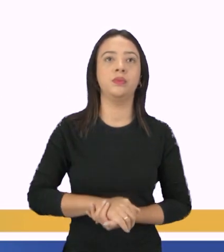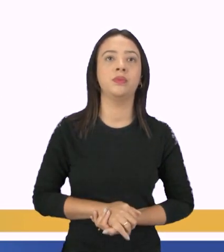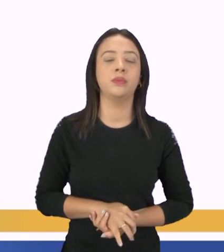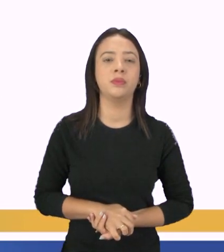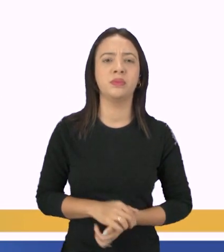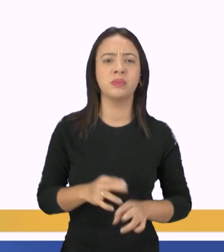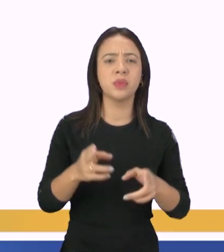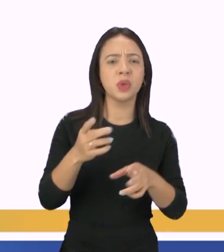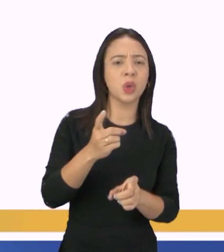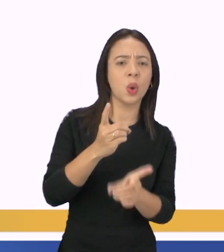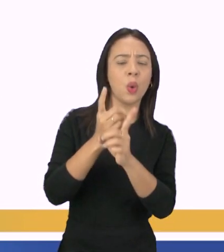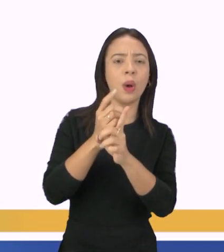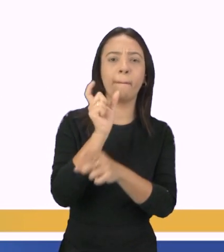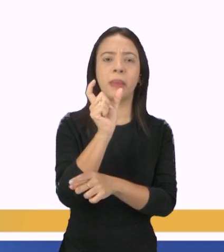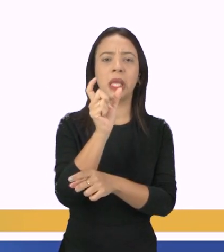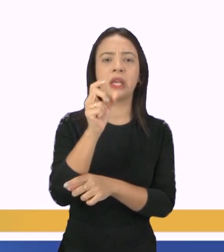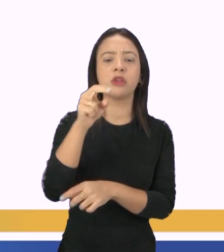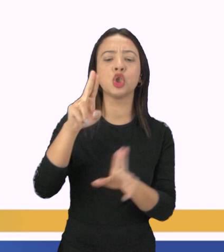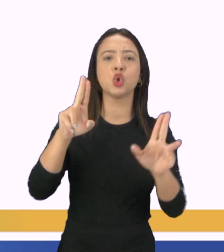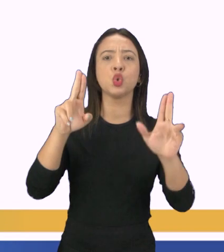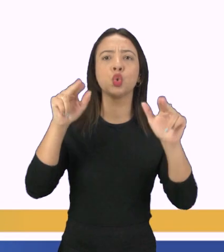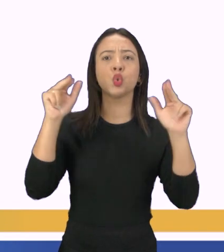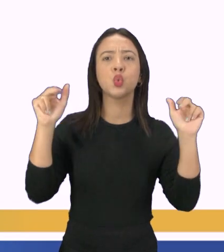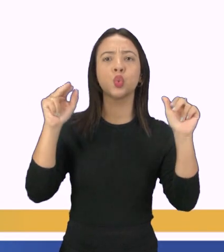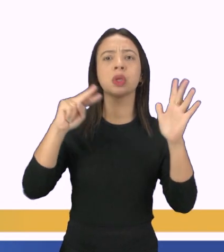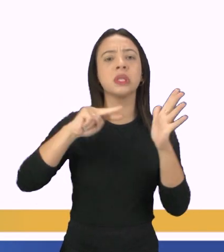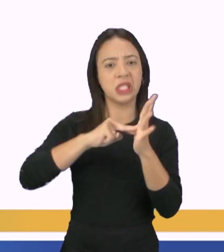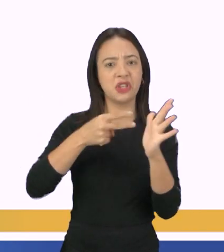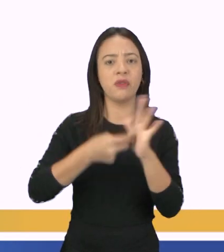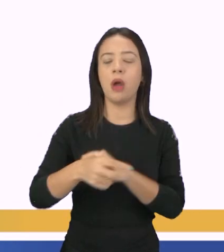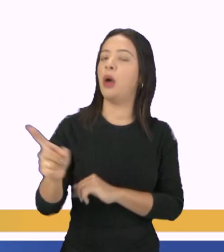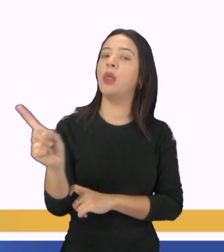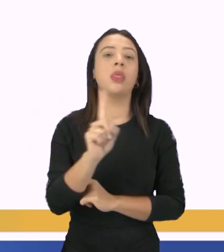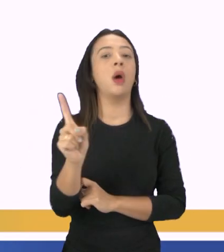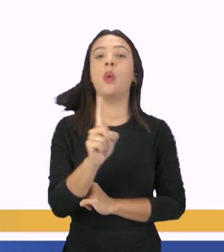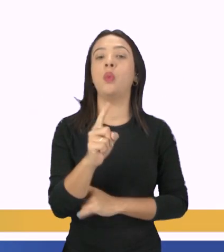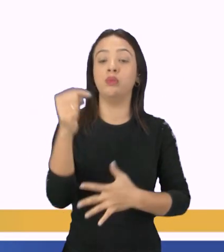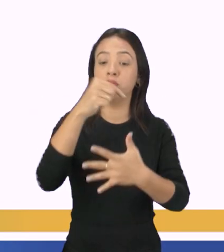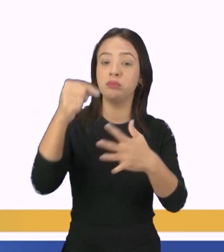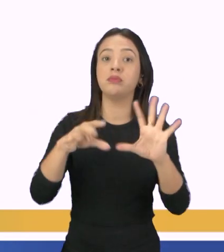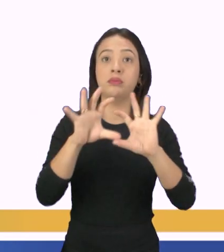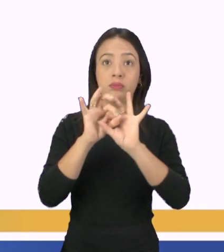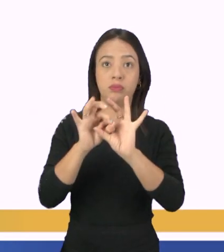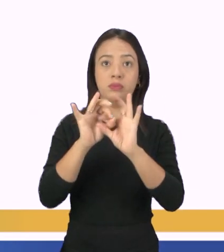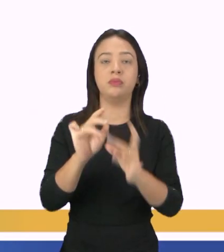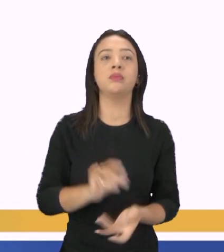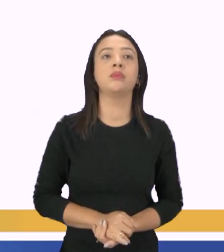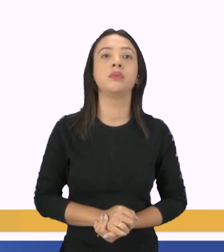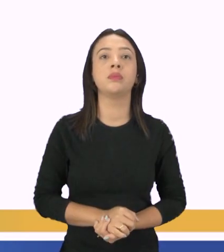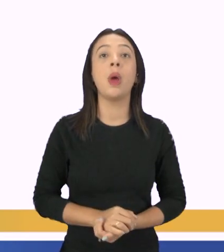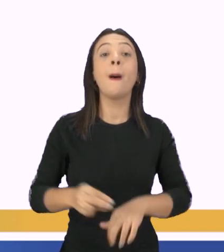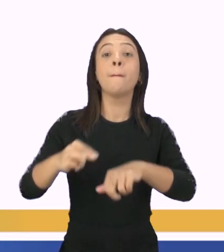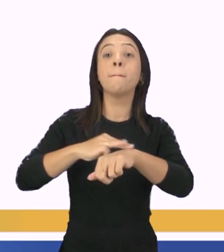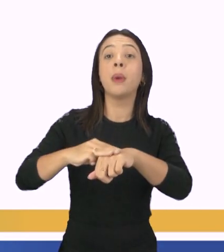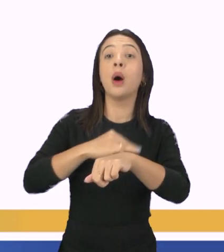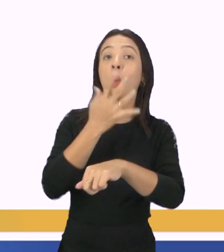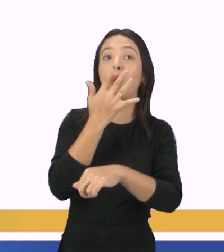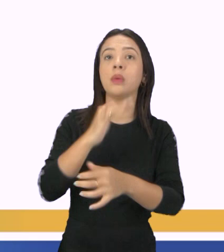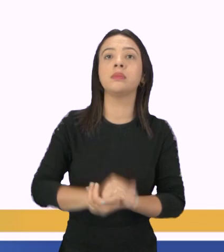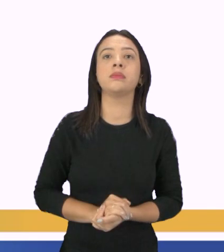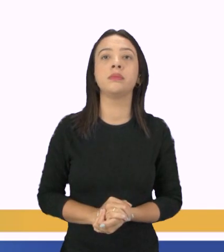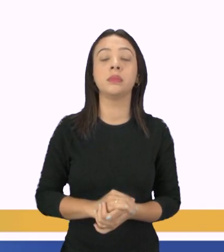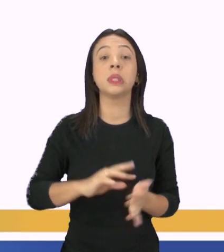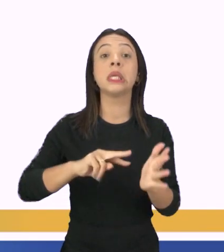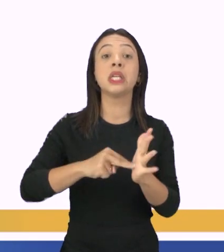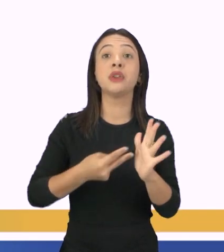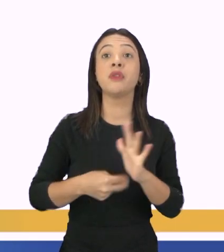gente localiza ela na palavra nunca, que indica uma negação, no conectivo de negação. Pista marrom. Ela indica